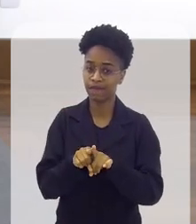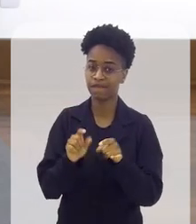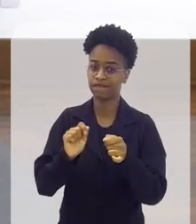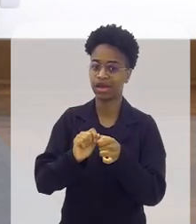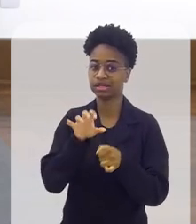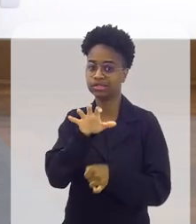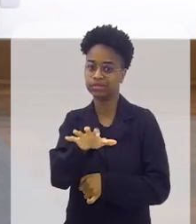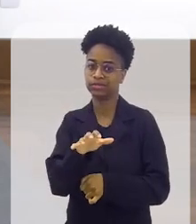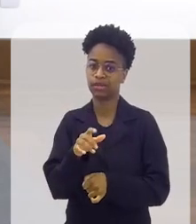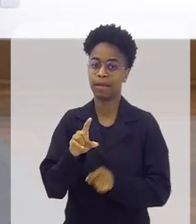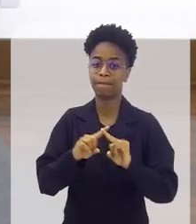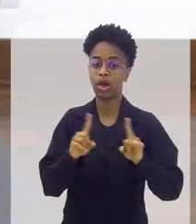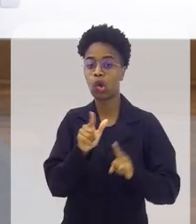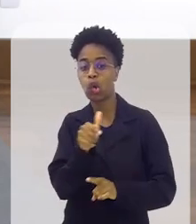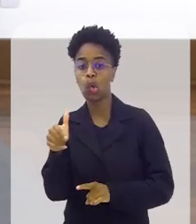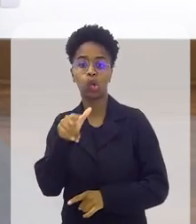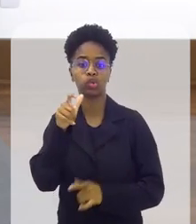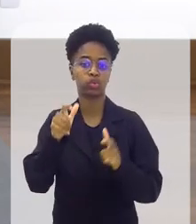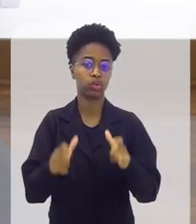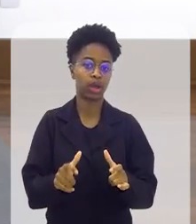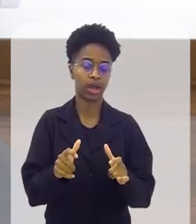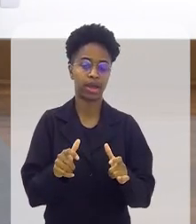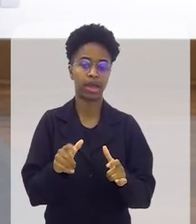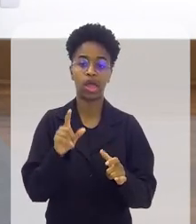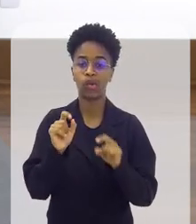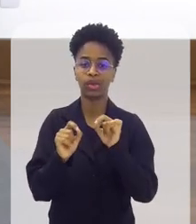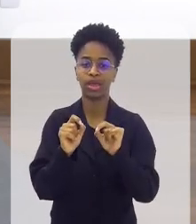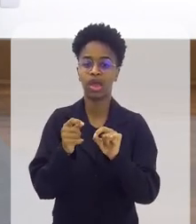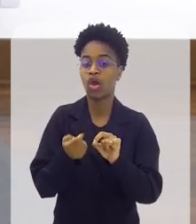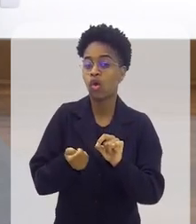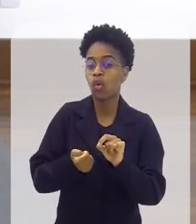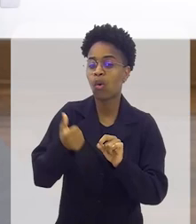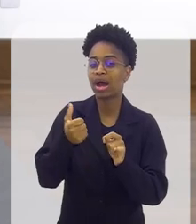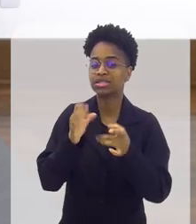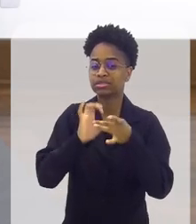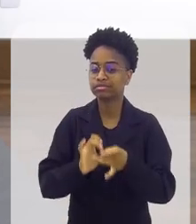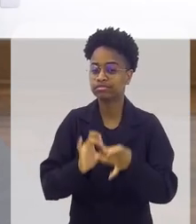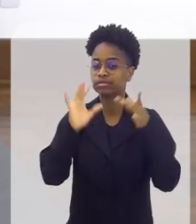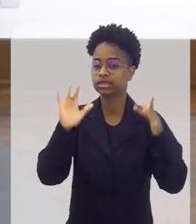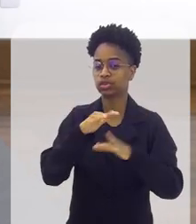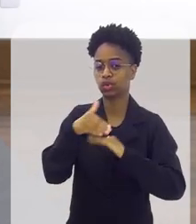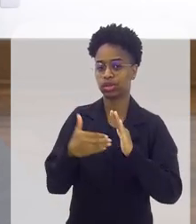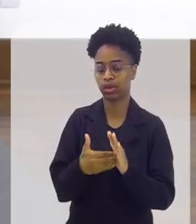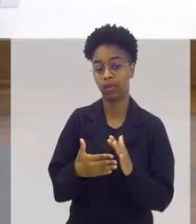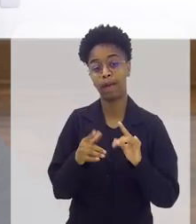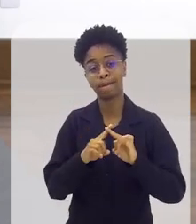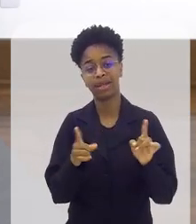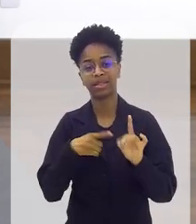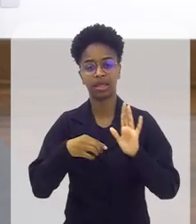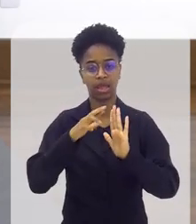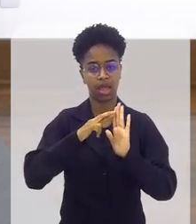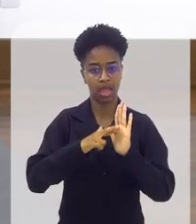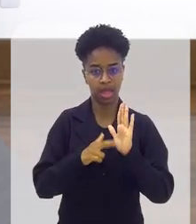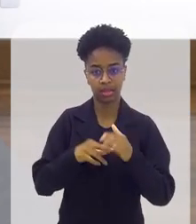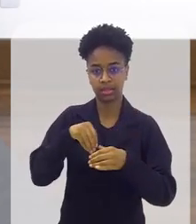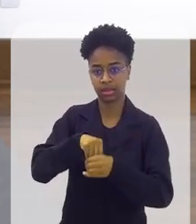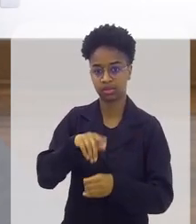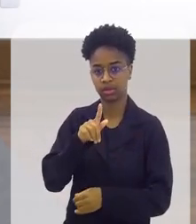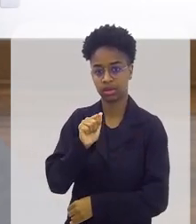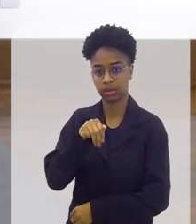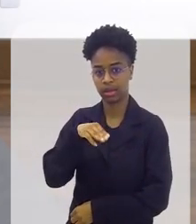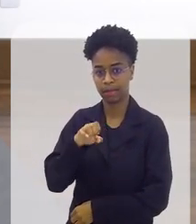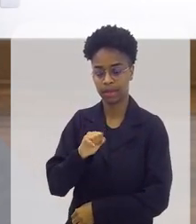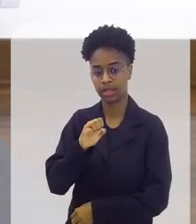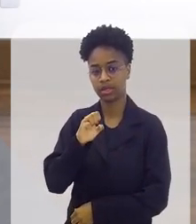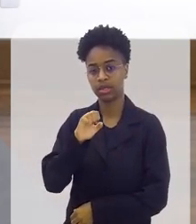isso, só que faz isso numa outra zona, num outro lugar, é num lugar de quase total liberdade. Então, existem as regras dentro